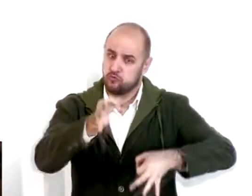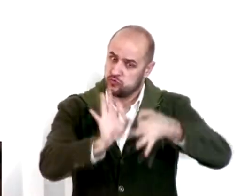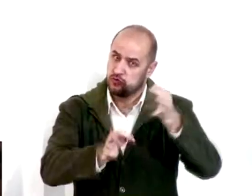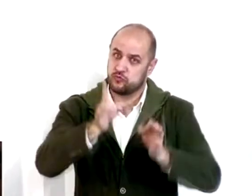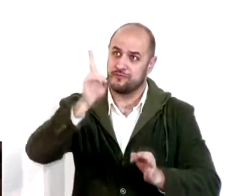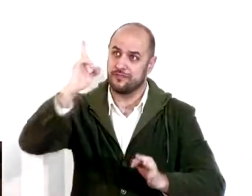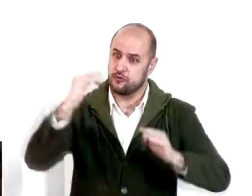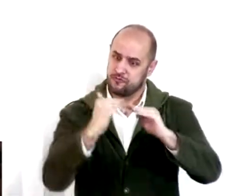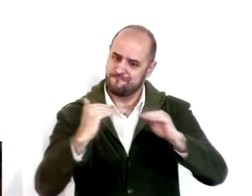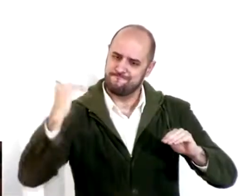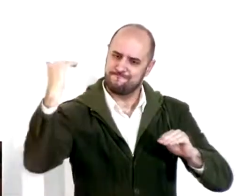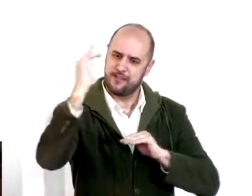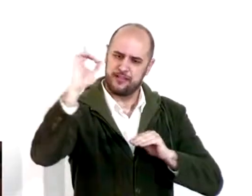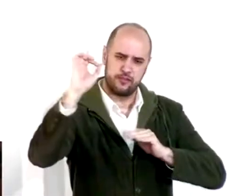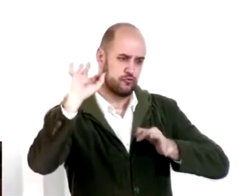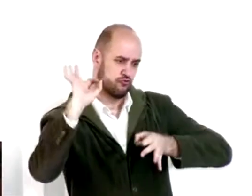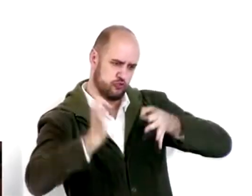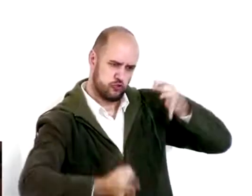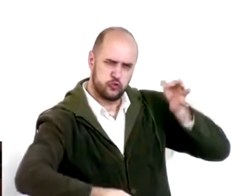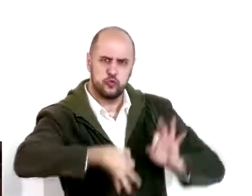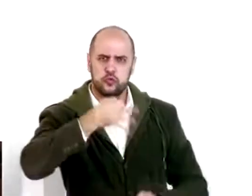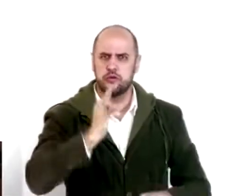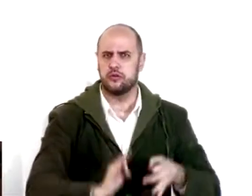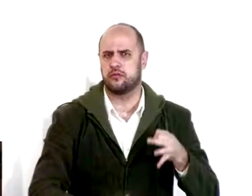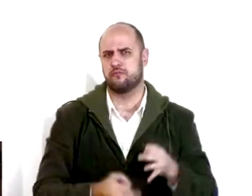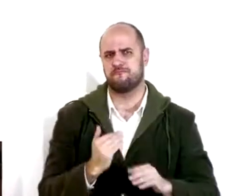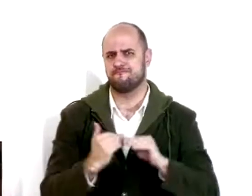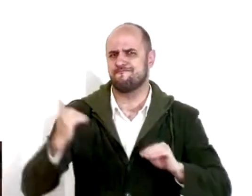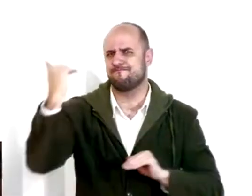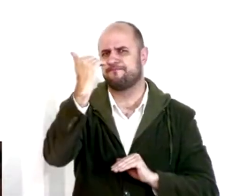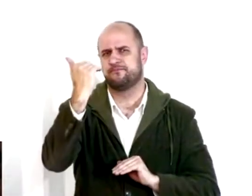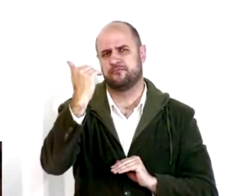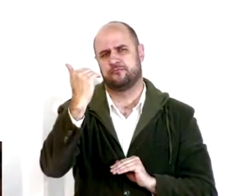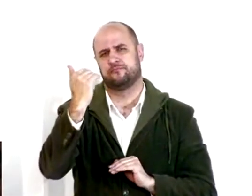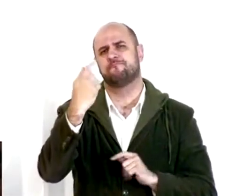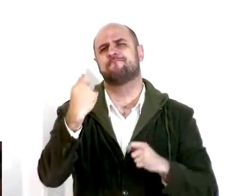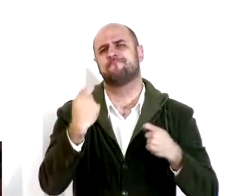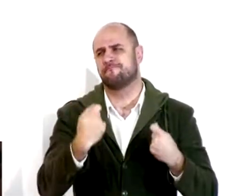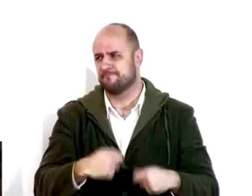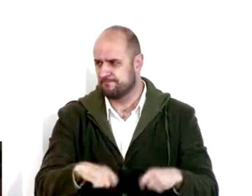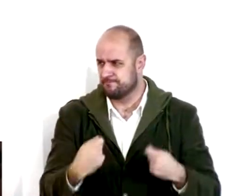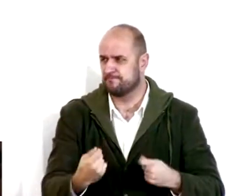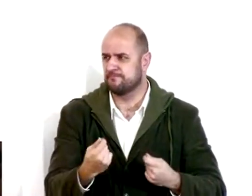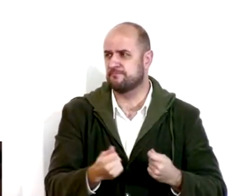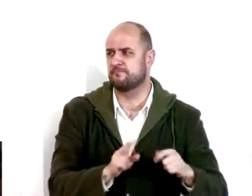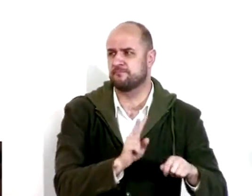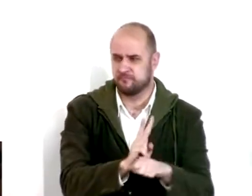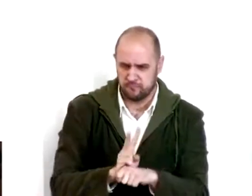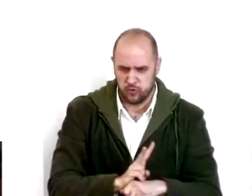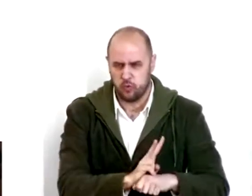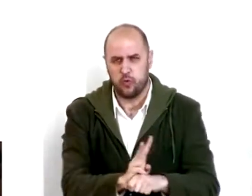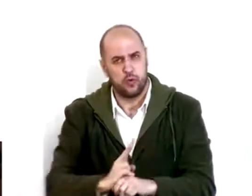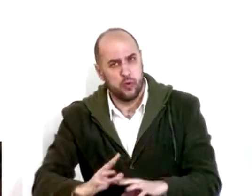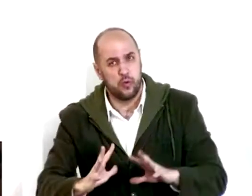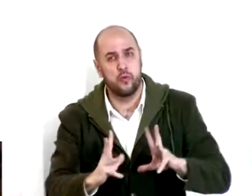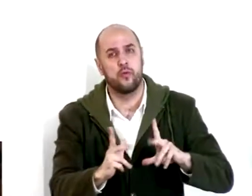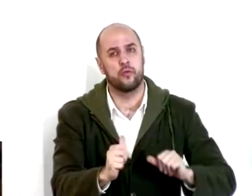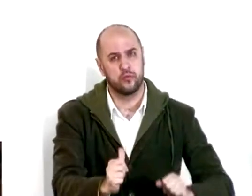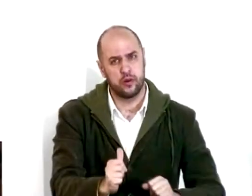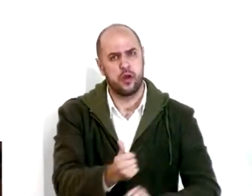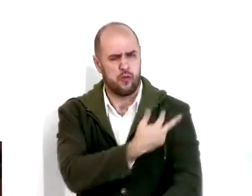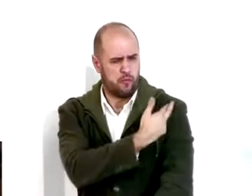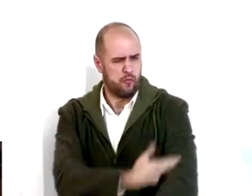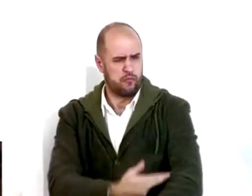sobre julgamento soberano de Deus, e devem administrar e julgar no temor de